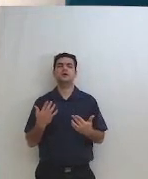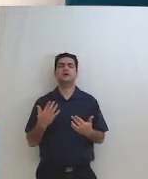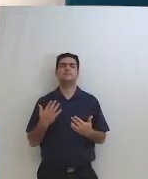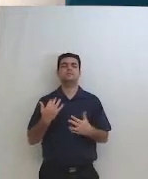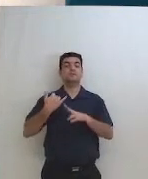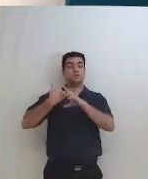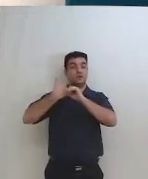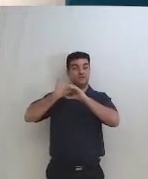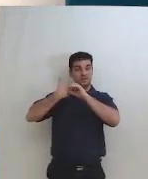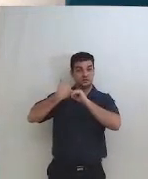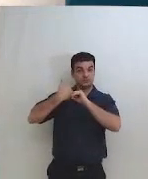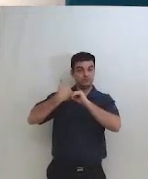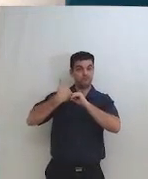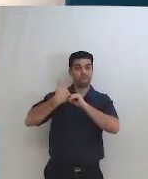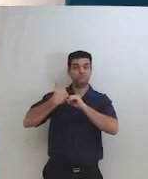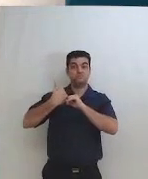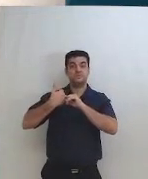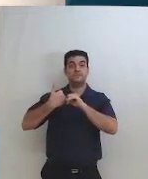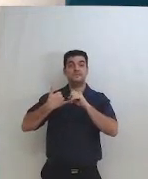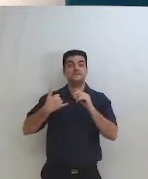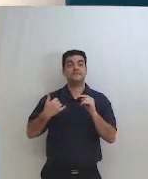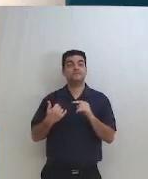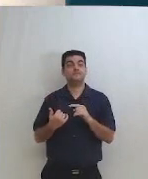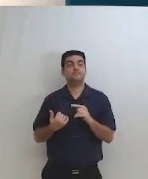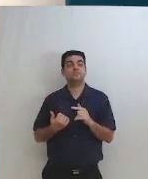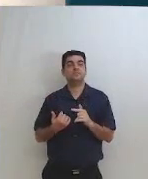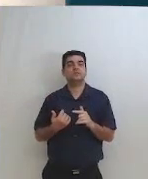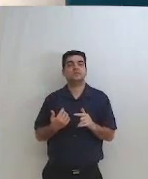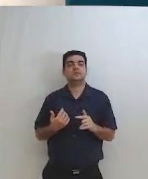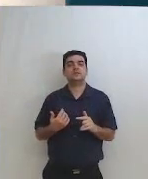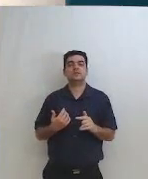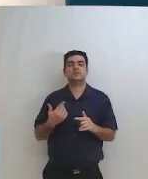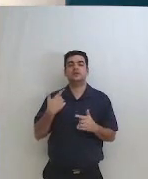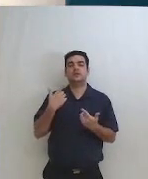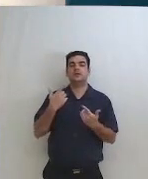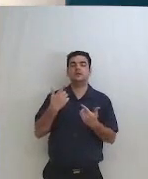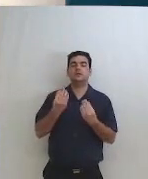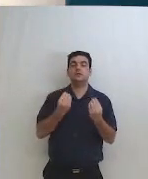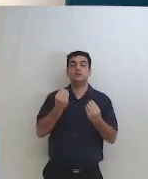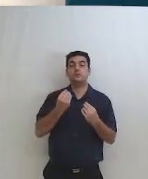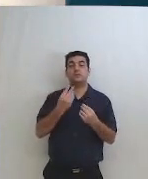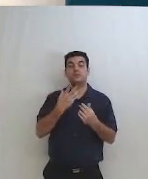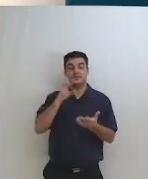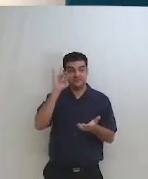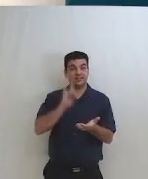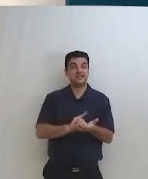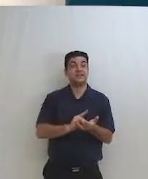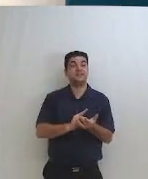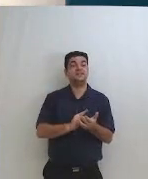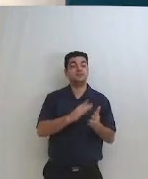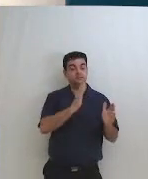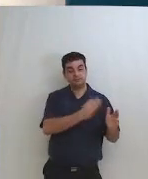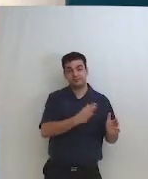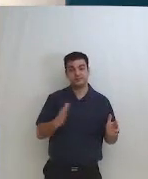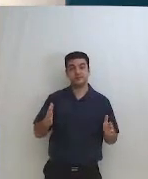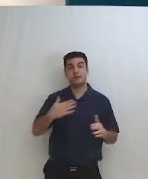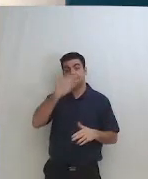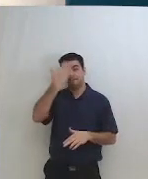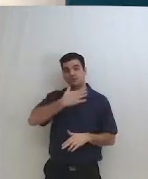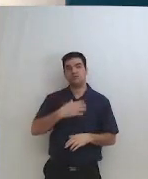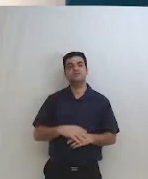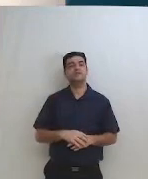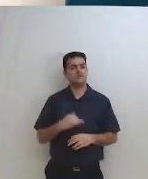e objetiva a violação da preservação da fonte da cadeia de custódia da prova. E aí eu